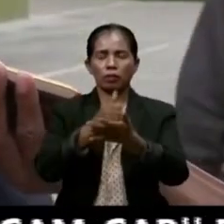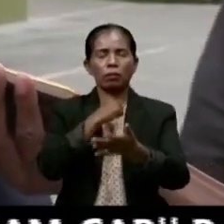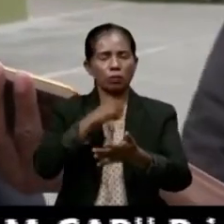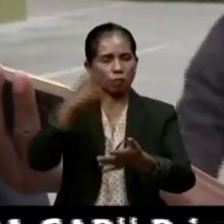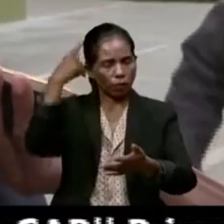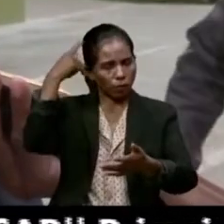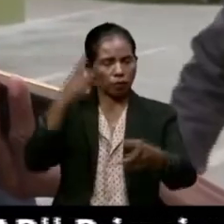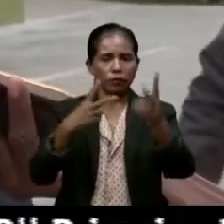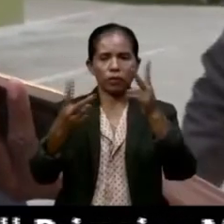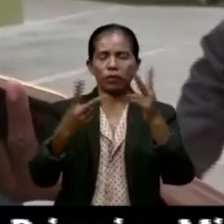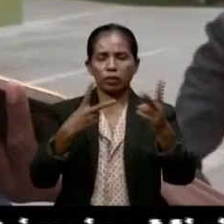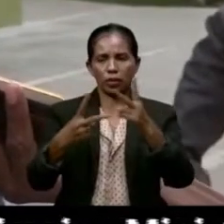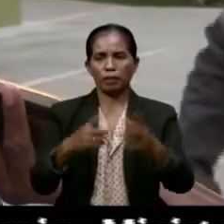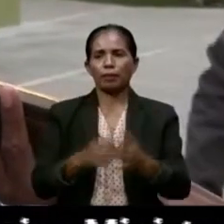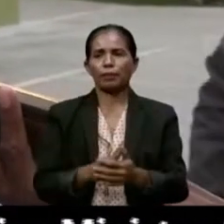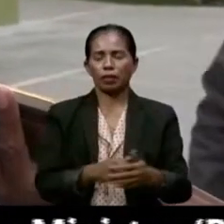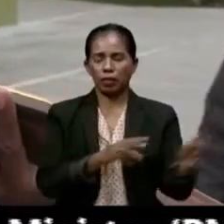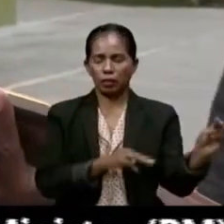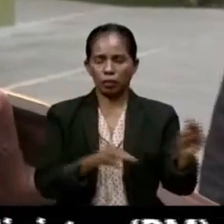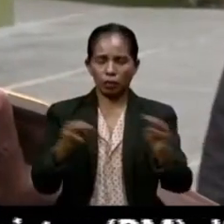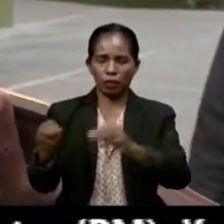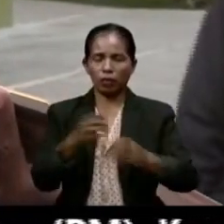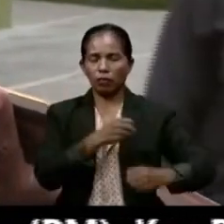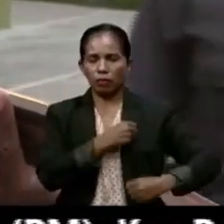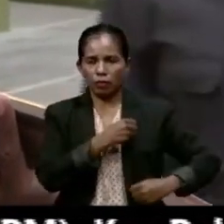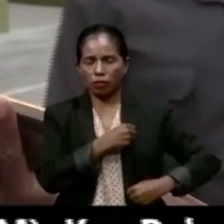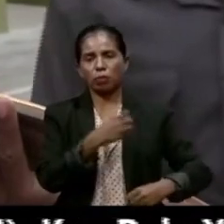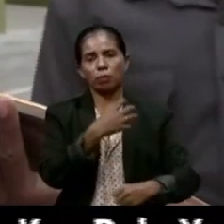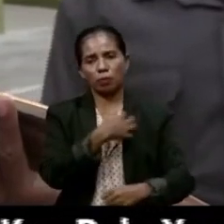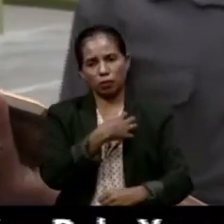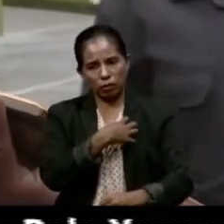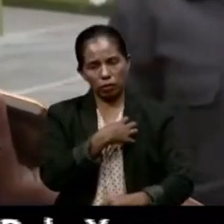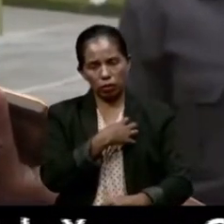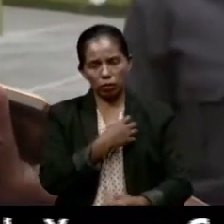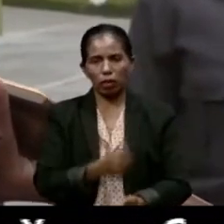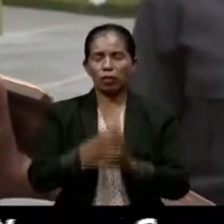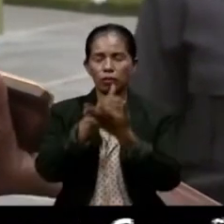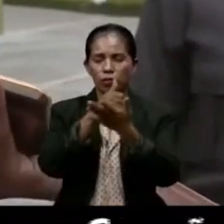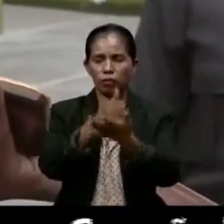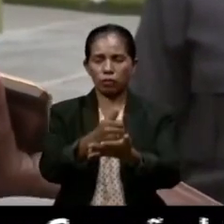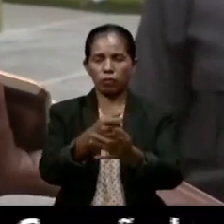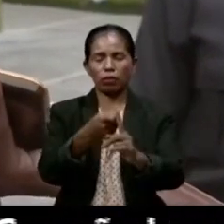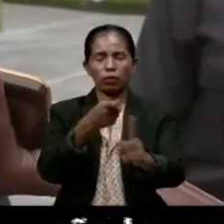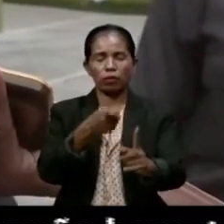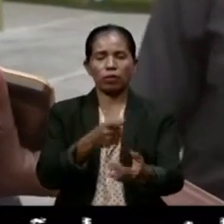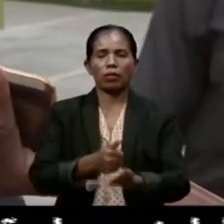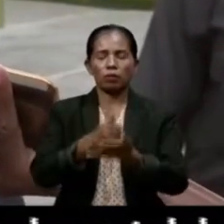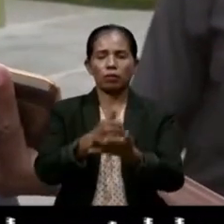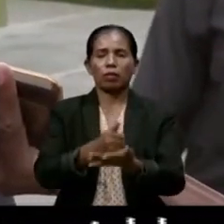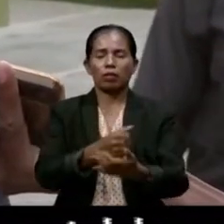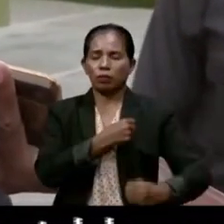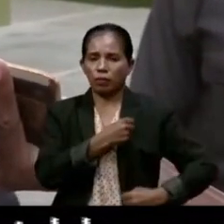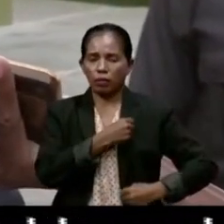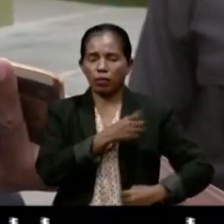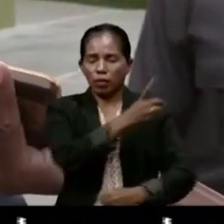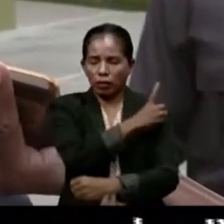outro deve ser mobiliza forças da polícia, se apoio reta apoio se forças de defesa e